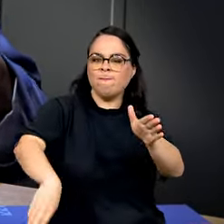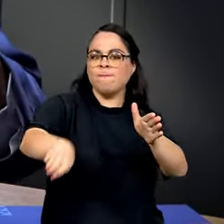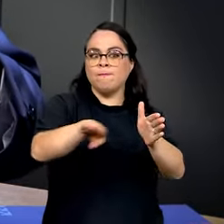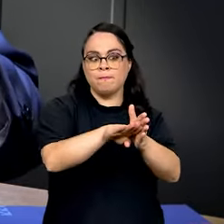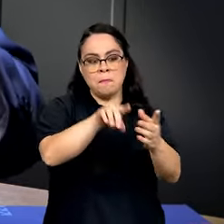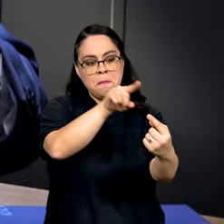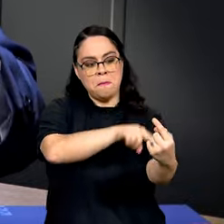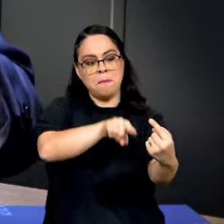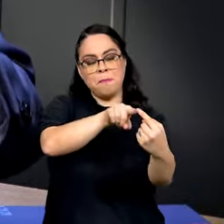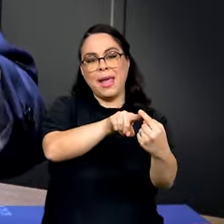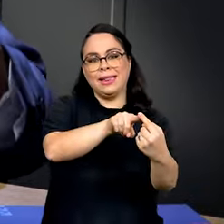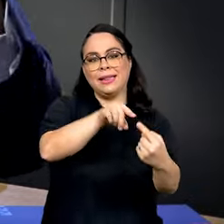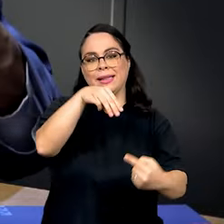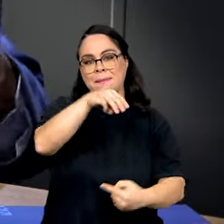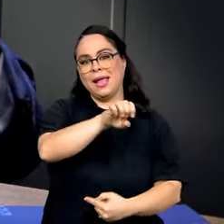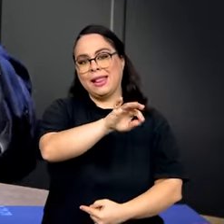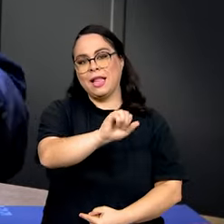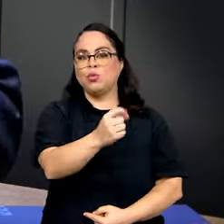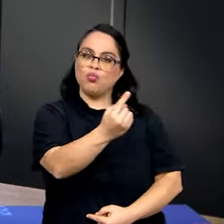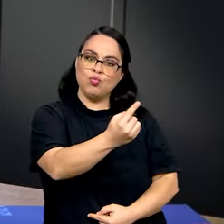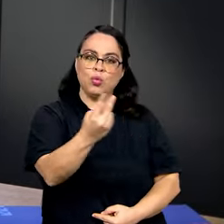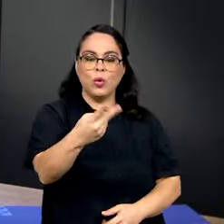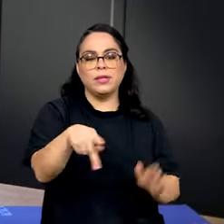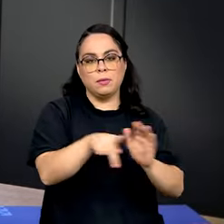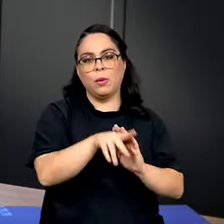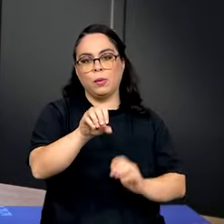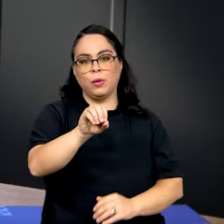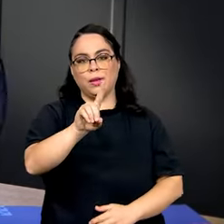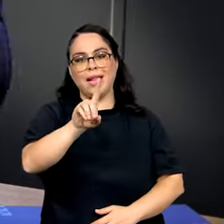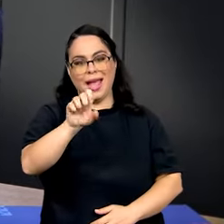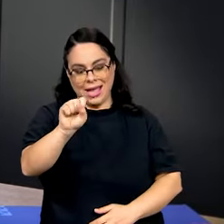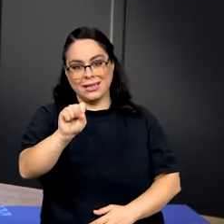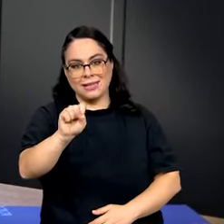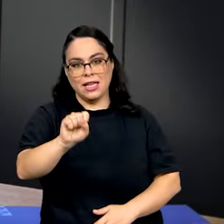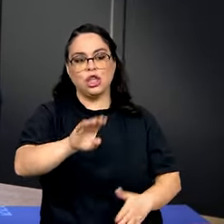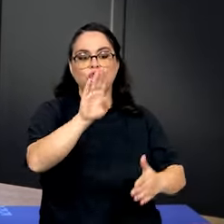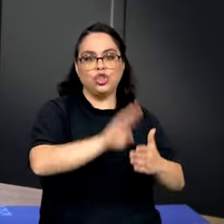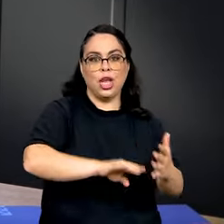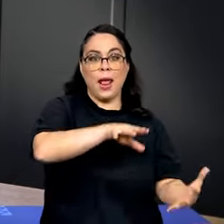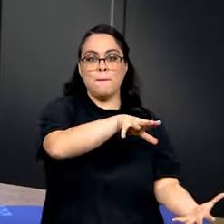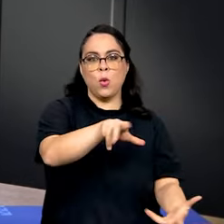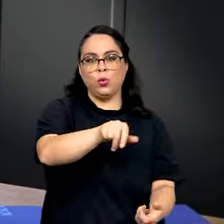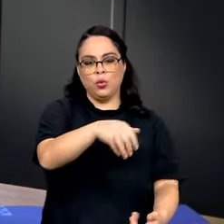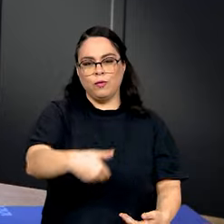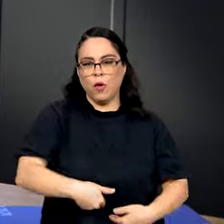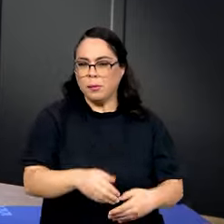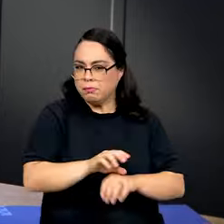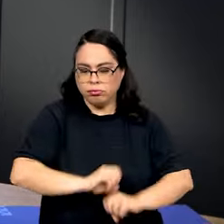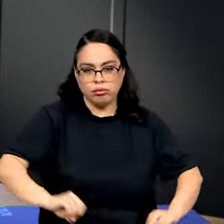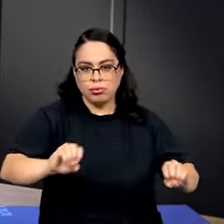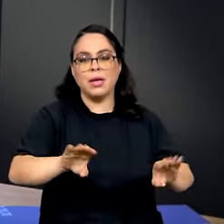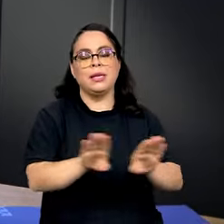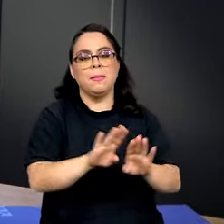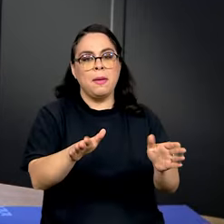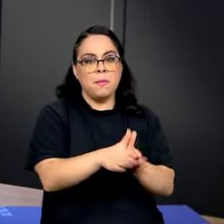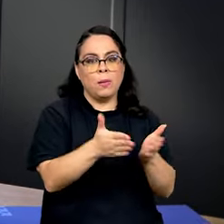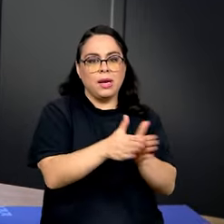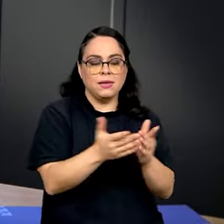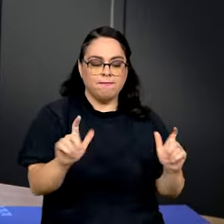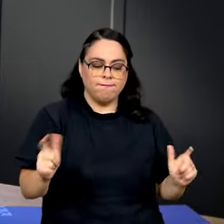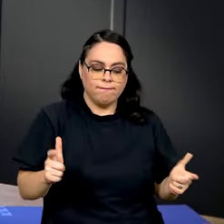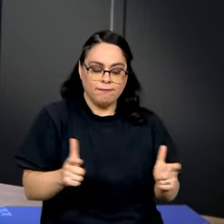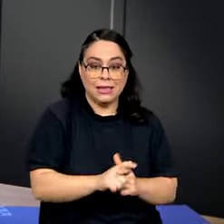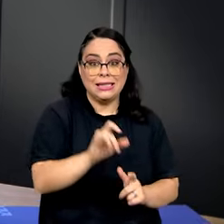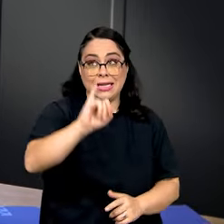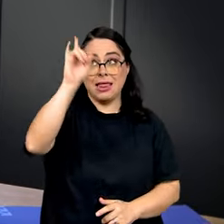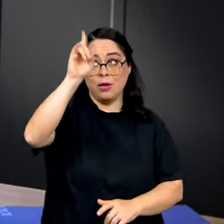alcançar essa meta a meta um e a meta dois dos ods tirando o mundo da fome e também reduzindo